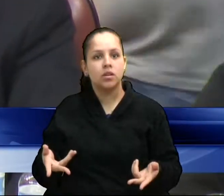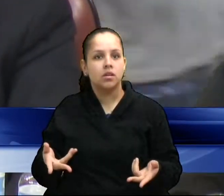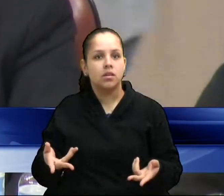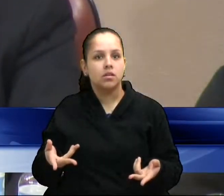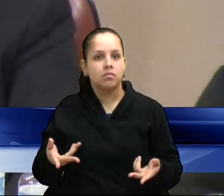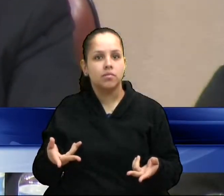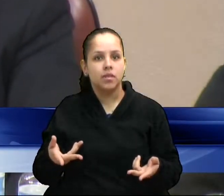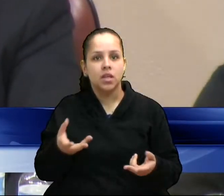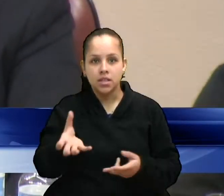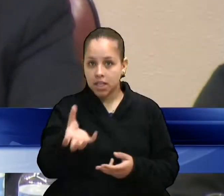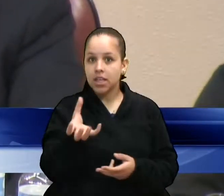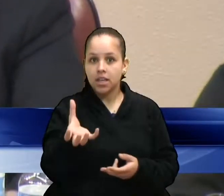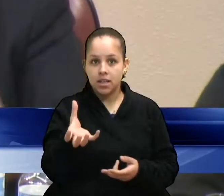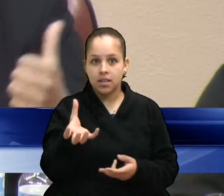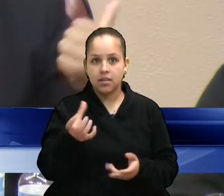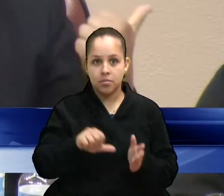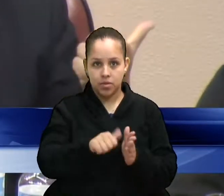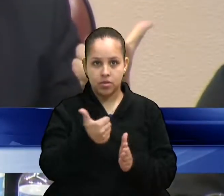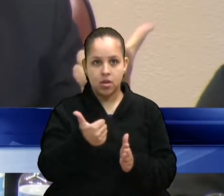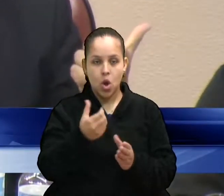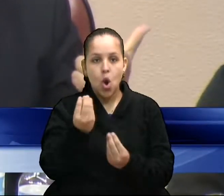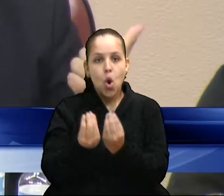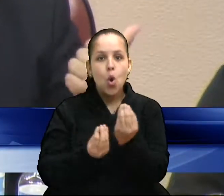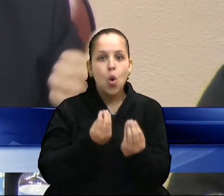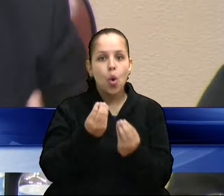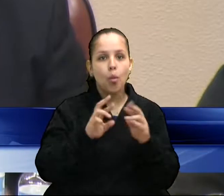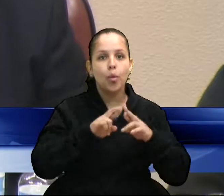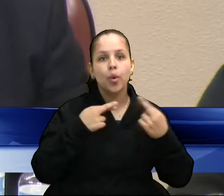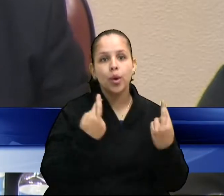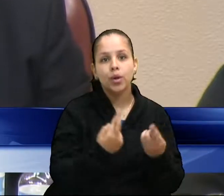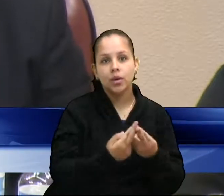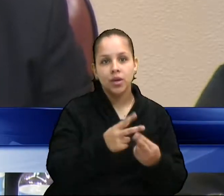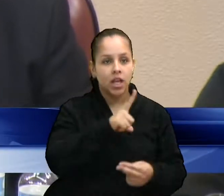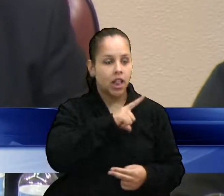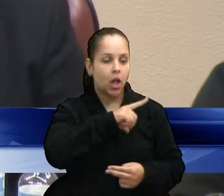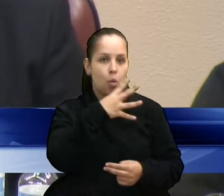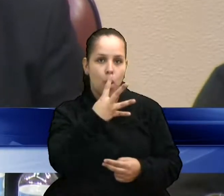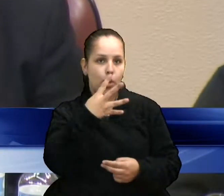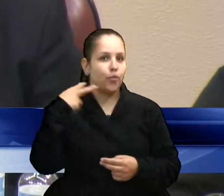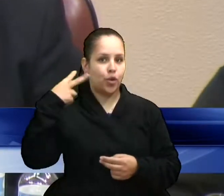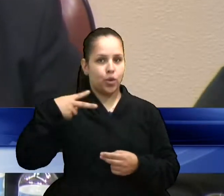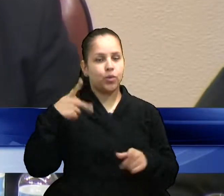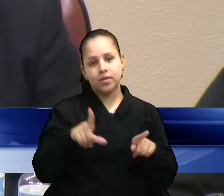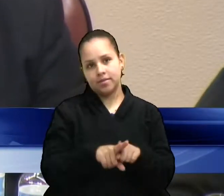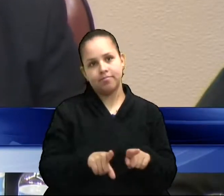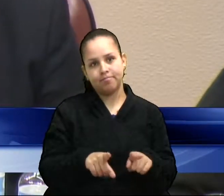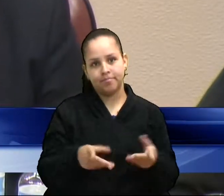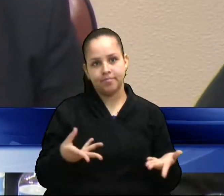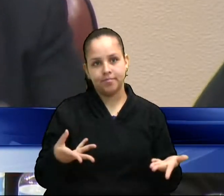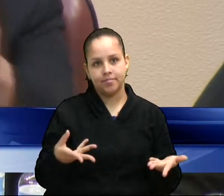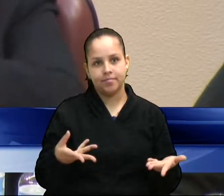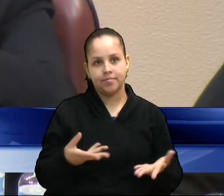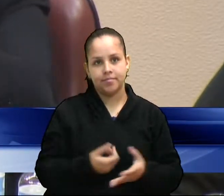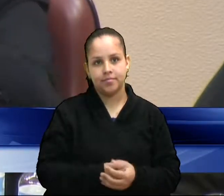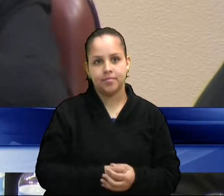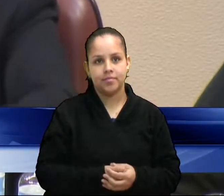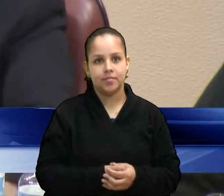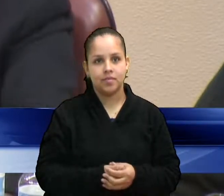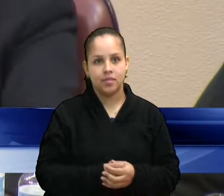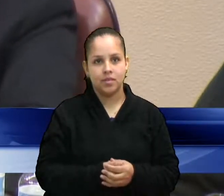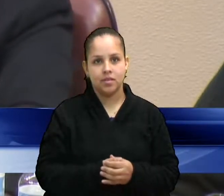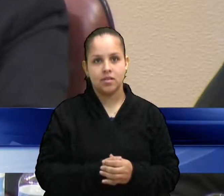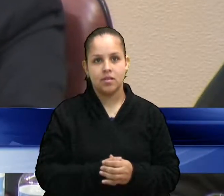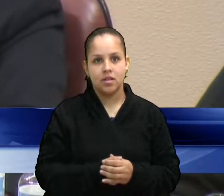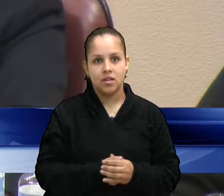defendemos. Agora, como é que na reunião que tinha 4 vereadores ele estava? Porque o povão não estava? Os representantes das entidades